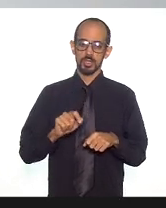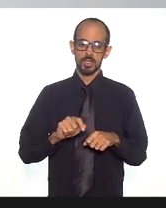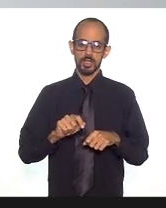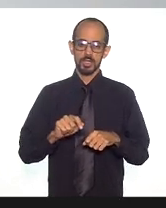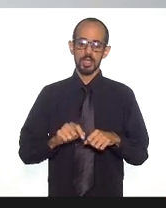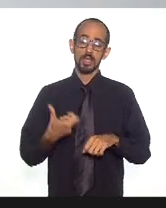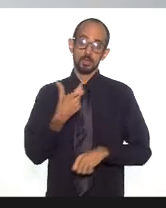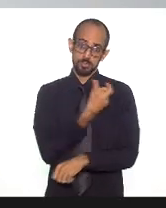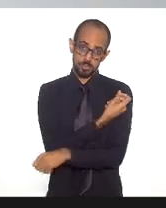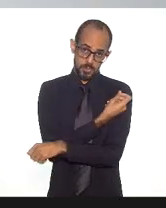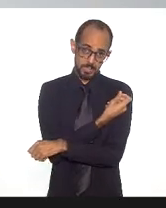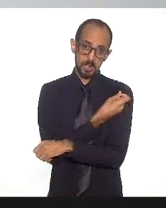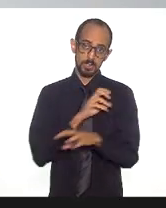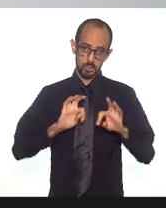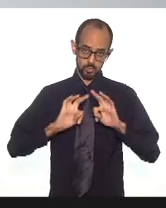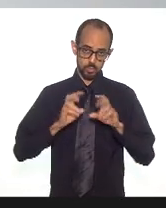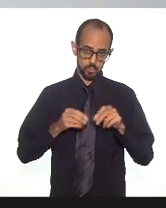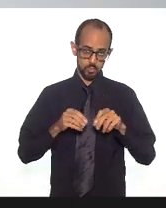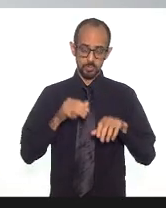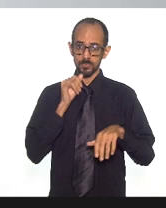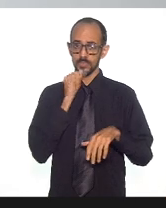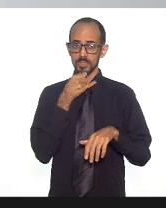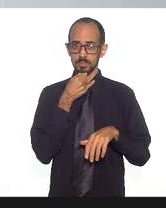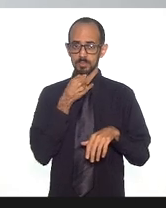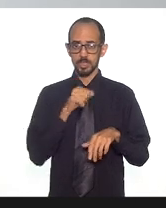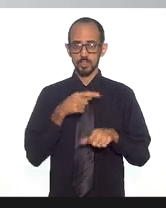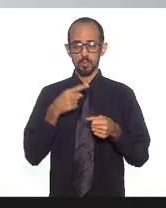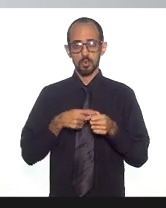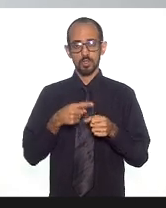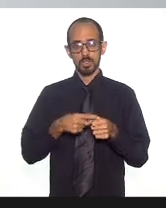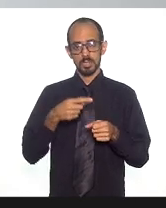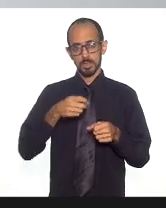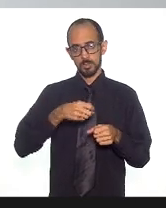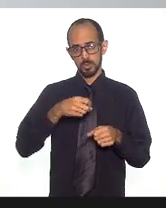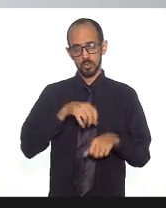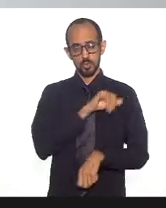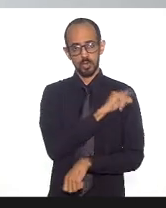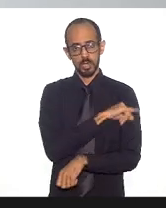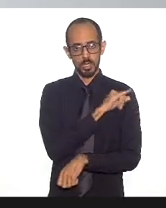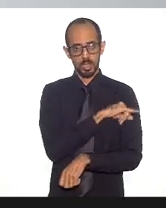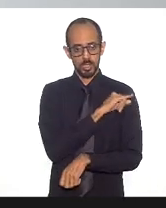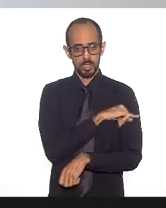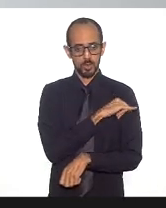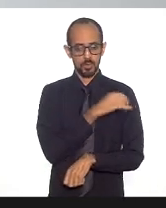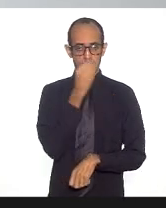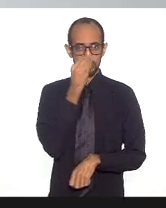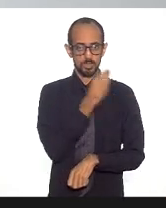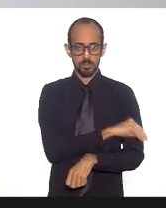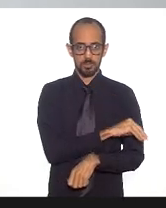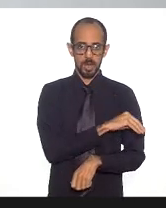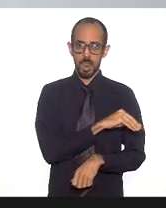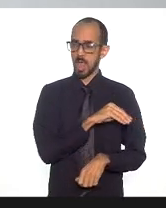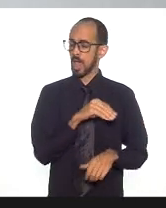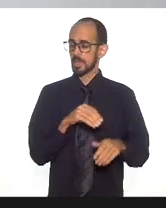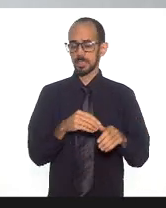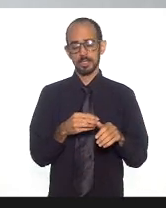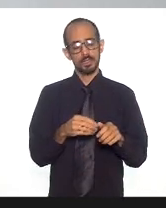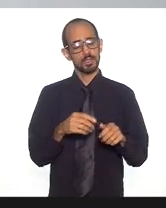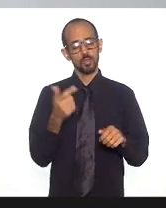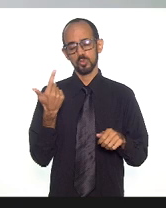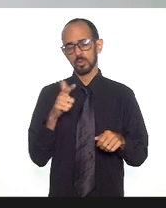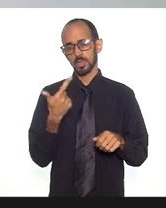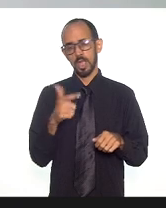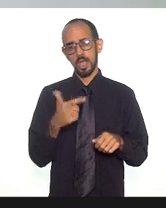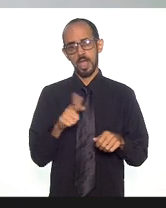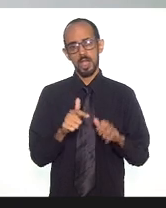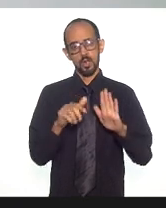Infelizmente, o município do Rio de Janeiro está descumprindo o plano de operacionalização da vacinação e está excluindo a